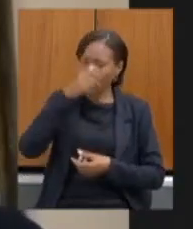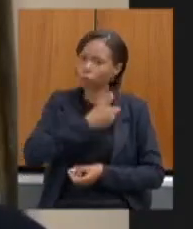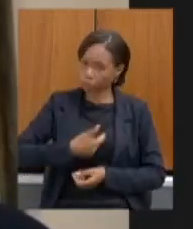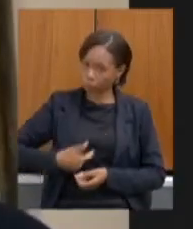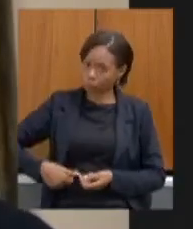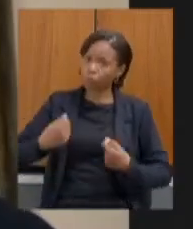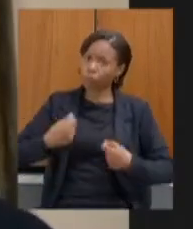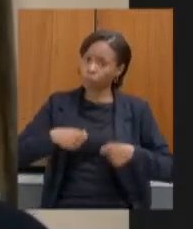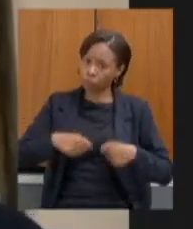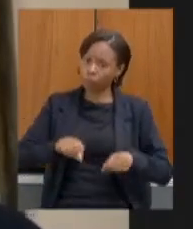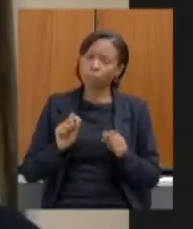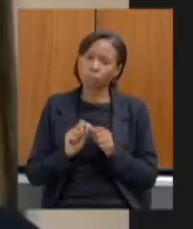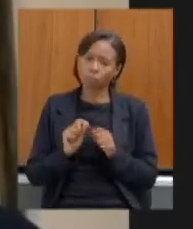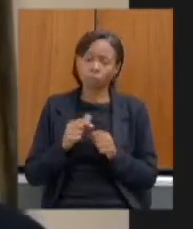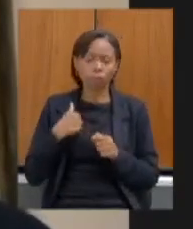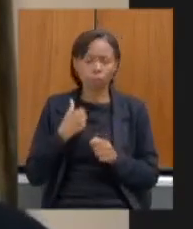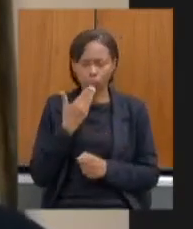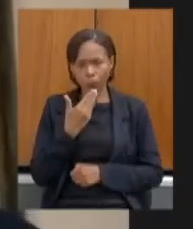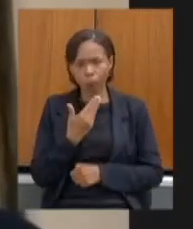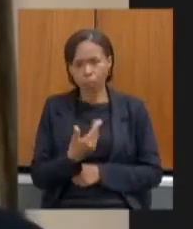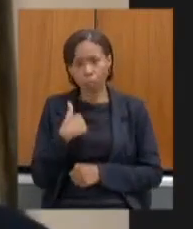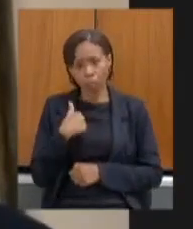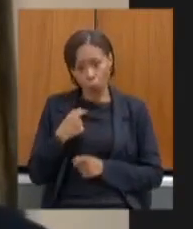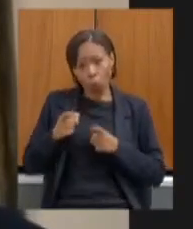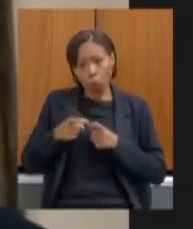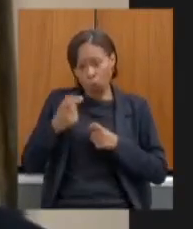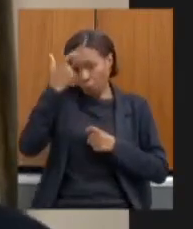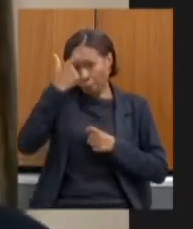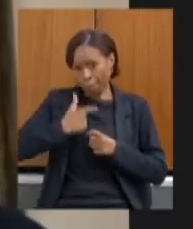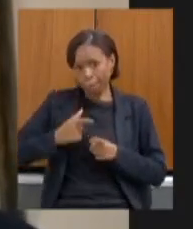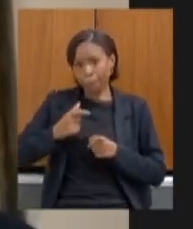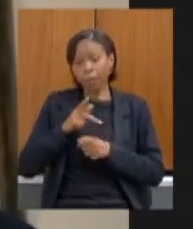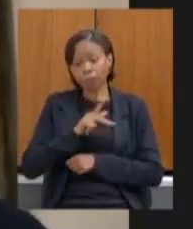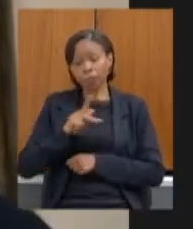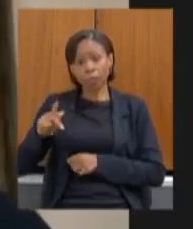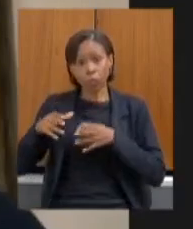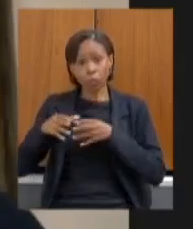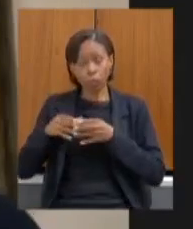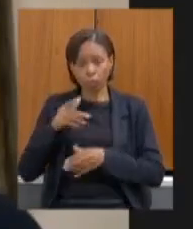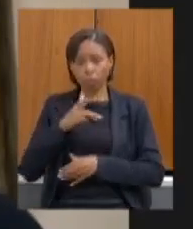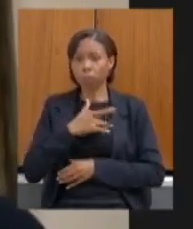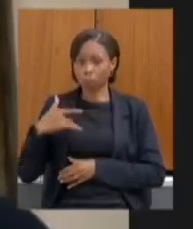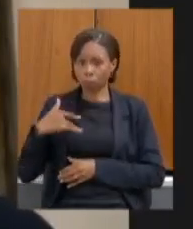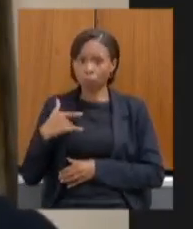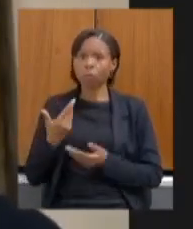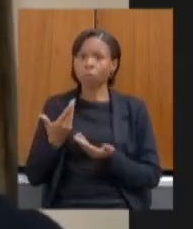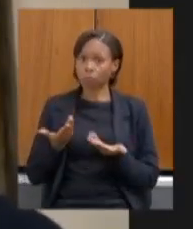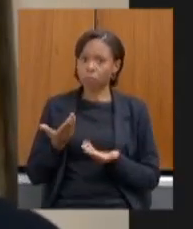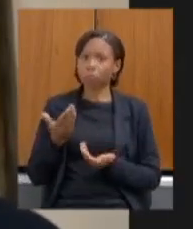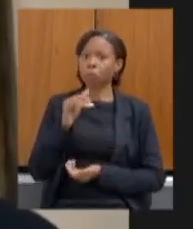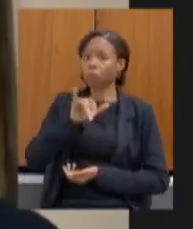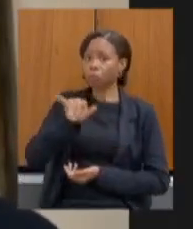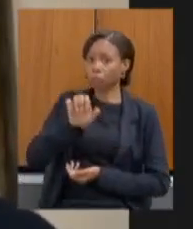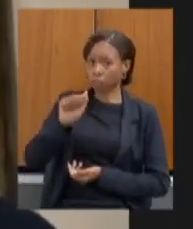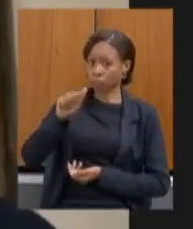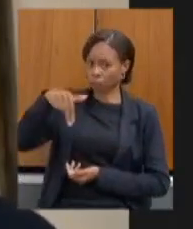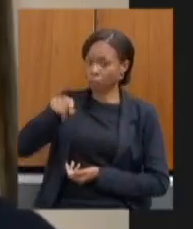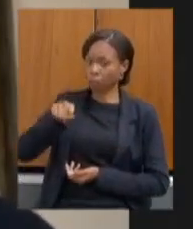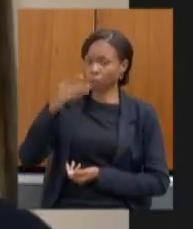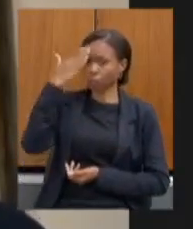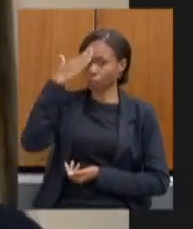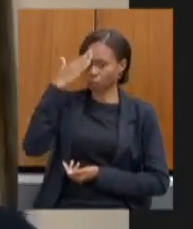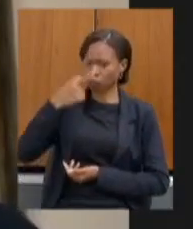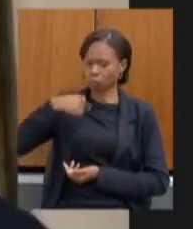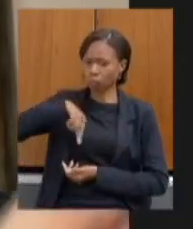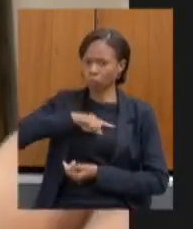fazer, eu faço esse apelo como médico, como presidente da Comissão de Saúde, doutor Jean está aí, ele sabe perfeitamente do nosso